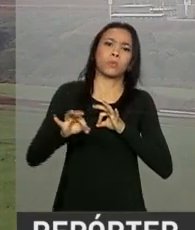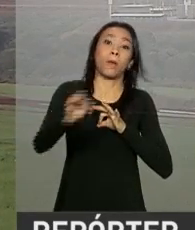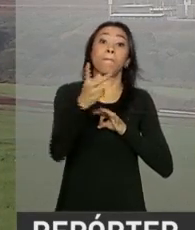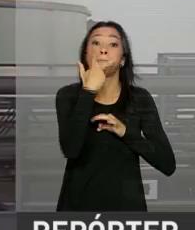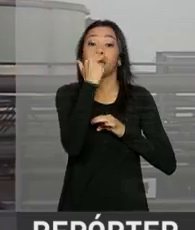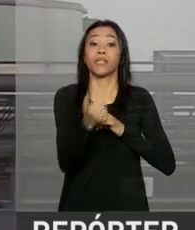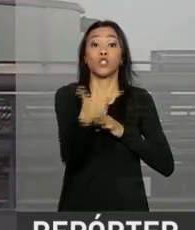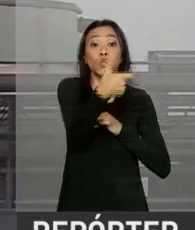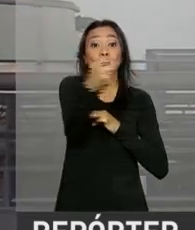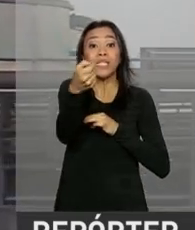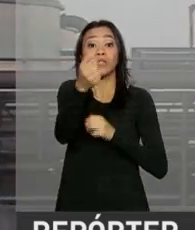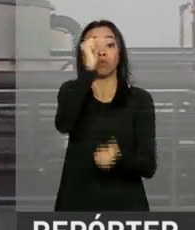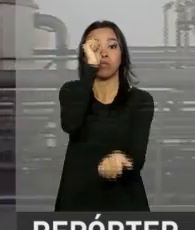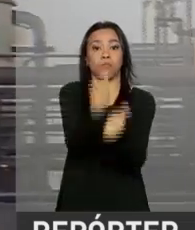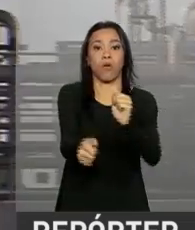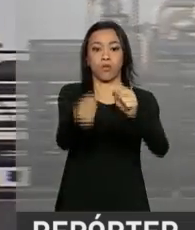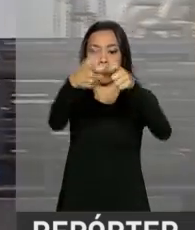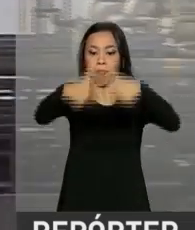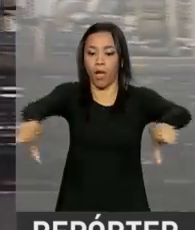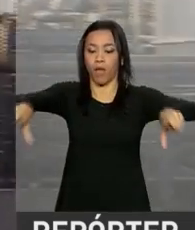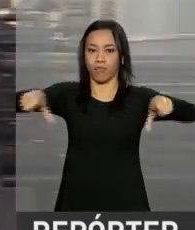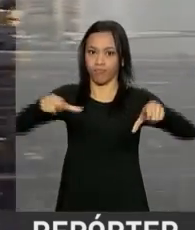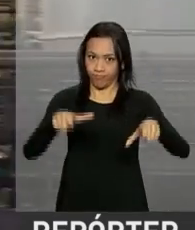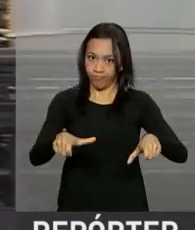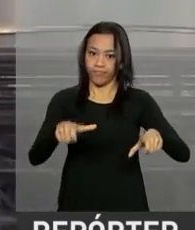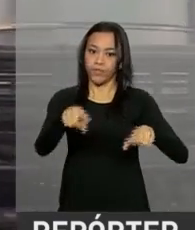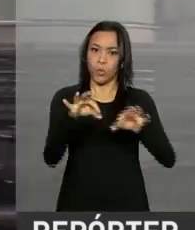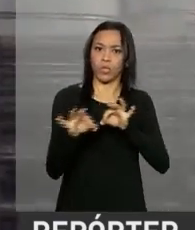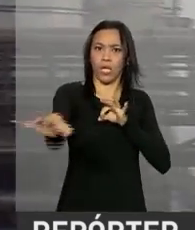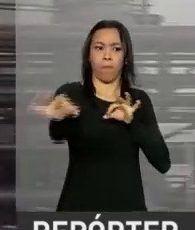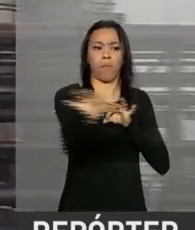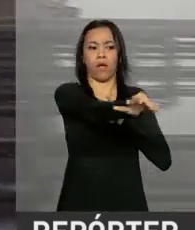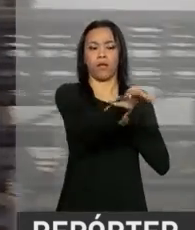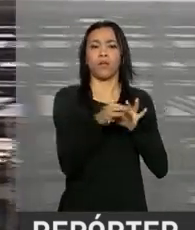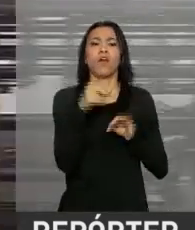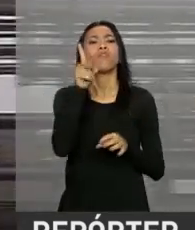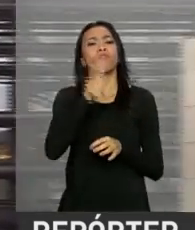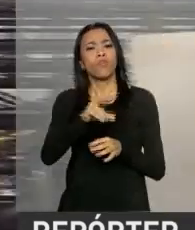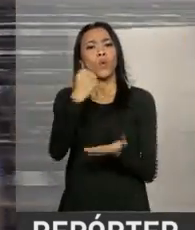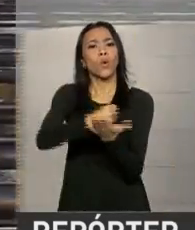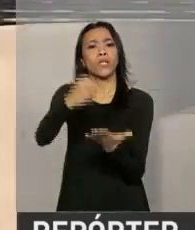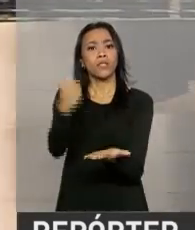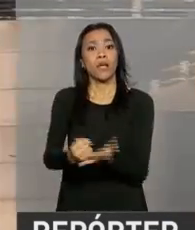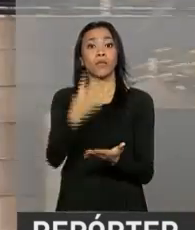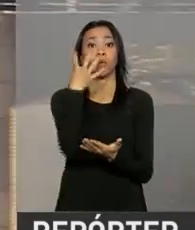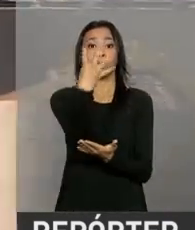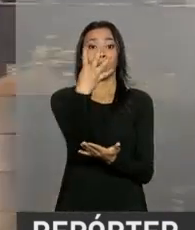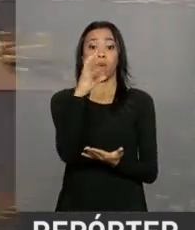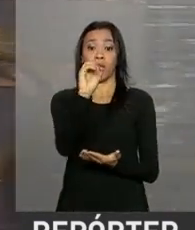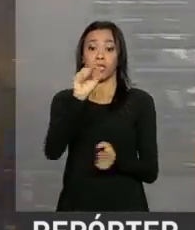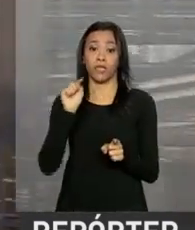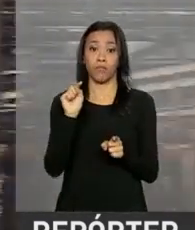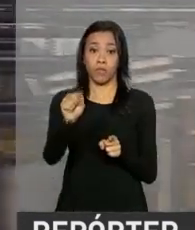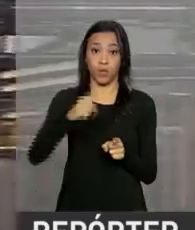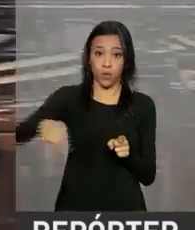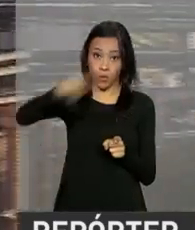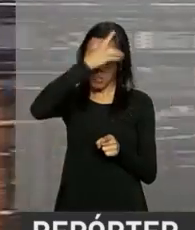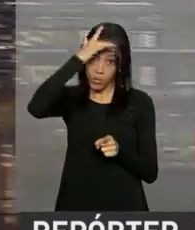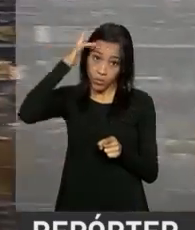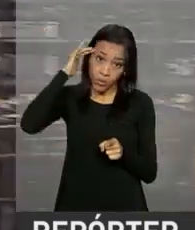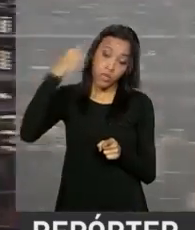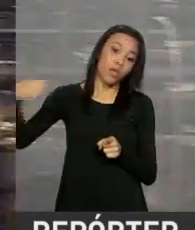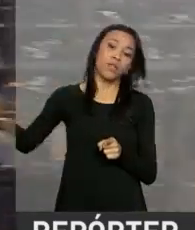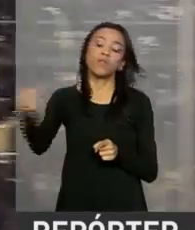de futebol. Durante a construção da fábrica, foram contratadas cerca de 40 mil pessoas. A nova